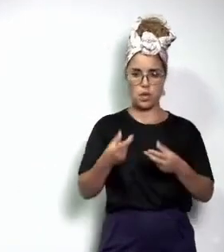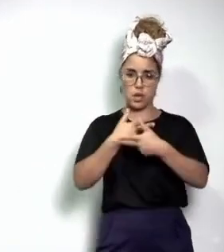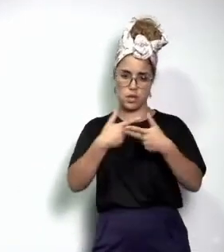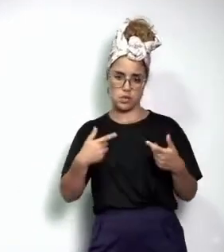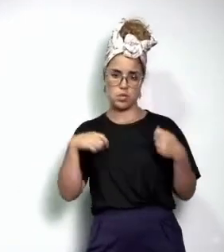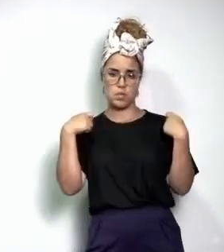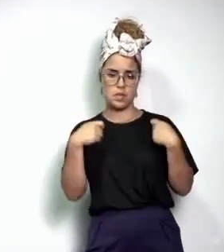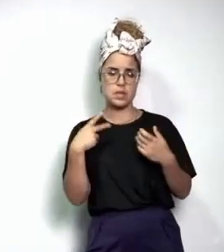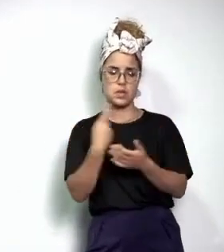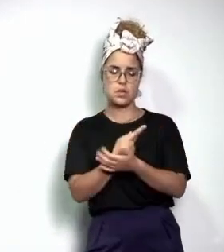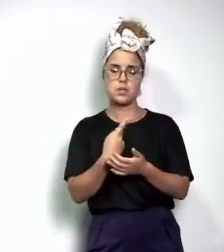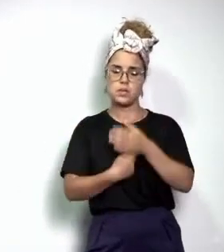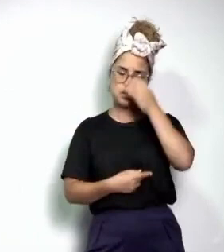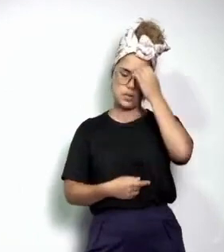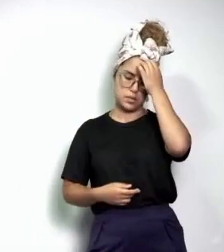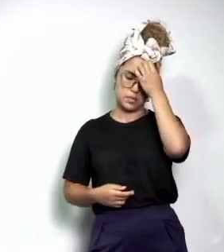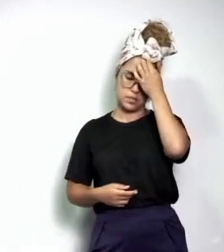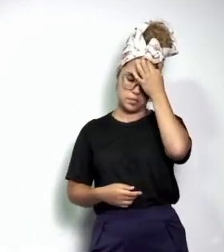aí, por isso,